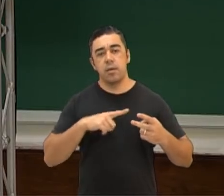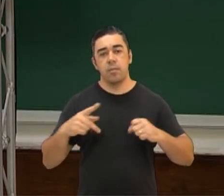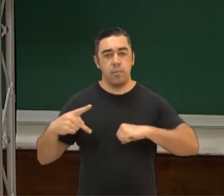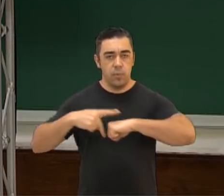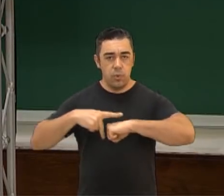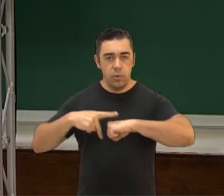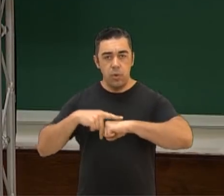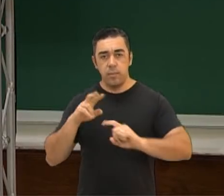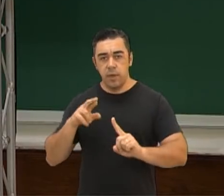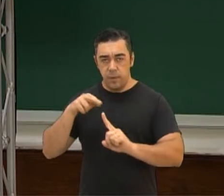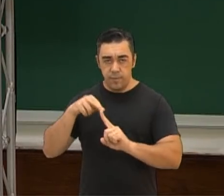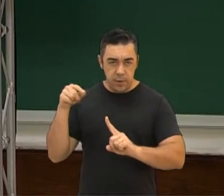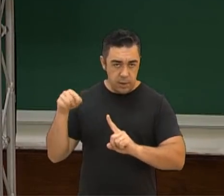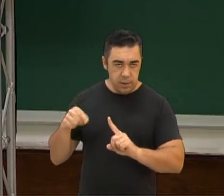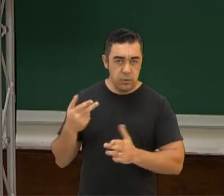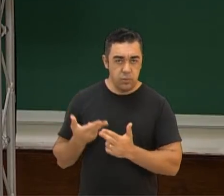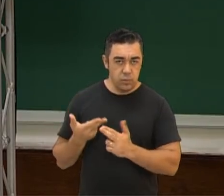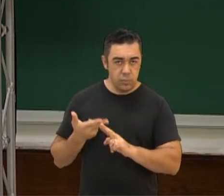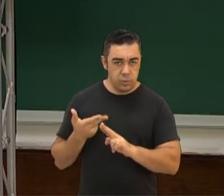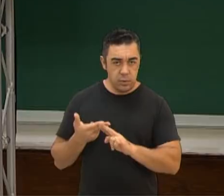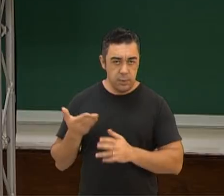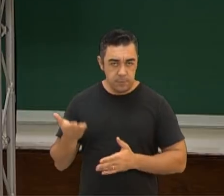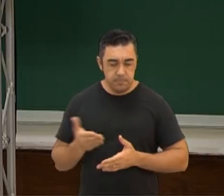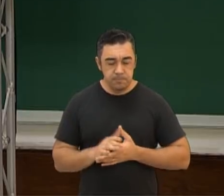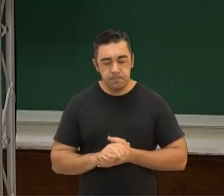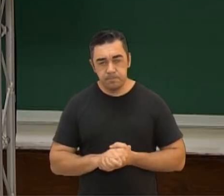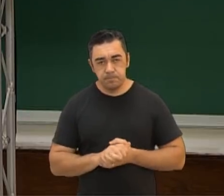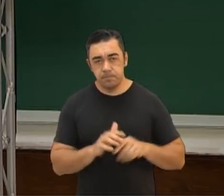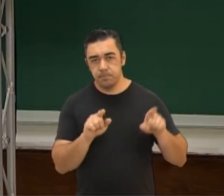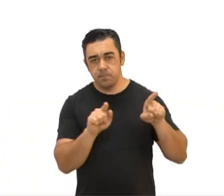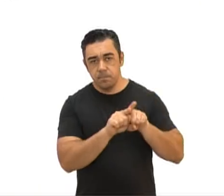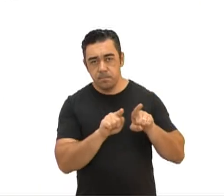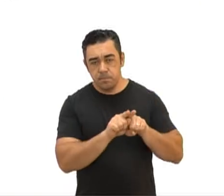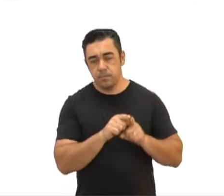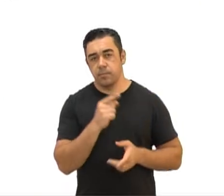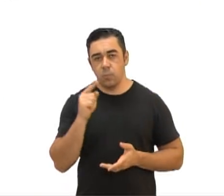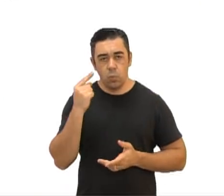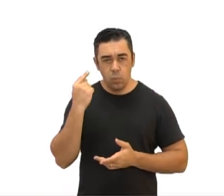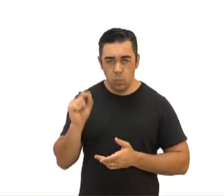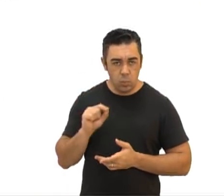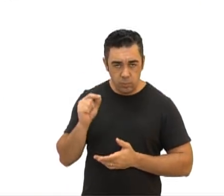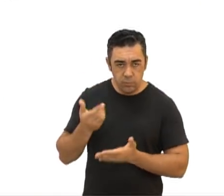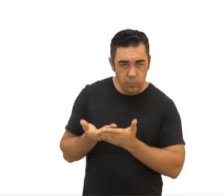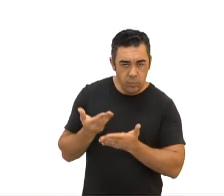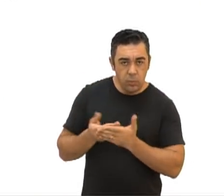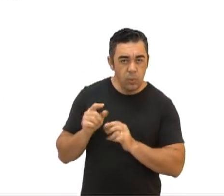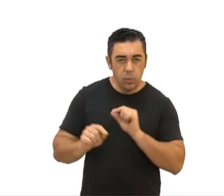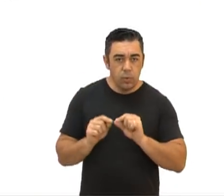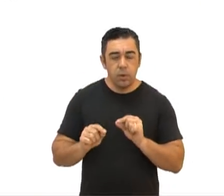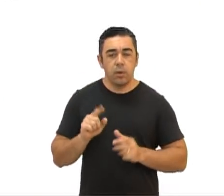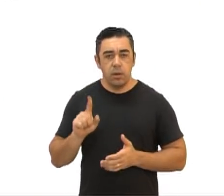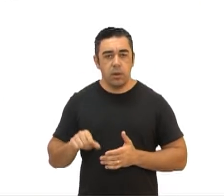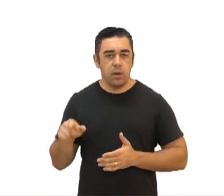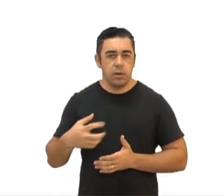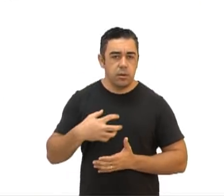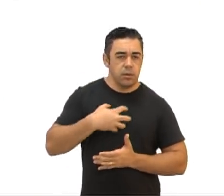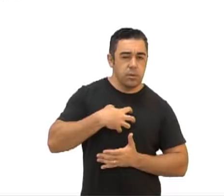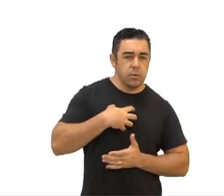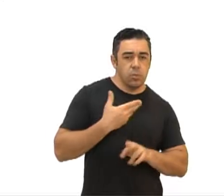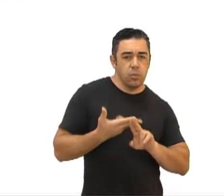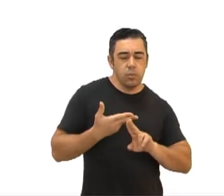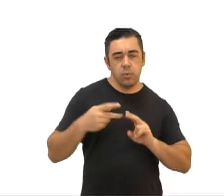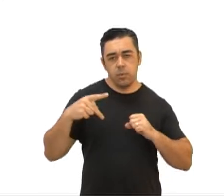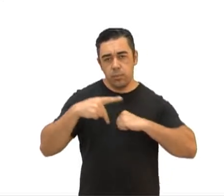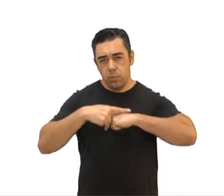dessas referenciações utilizando os pronomes. E também vamos estudar um pouquinho sobre os efeitos de sentido do uso dos